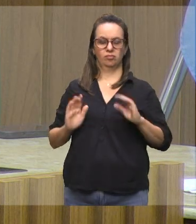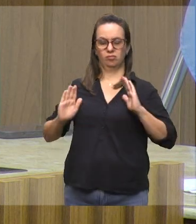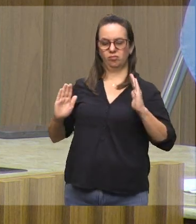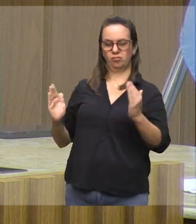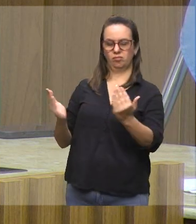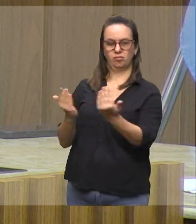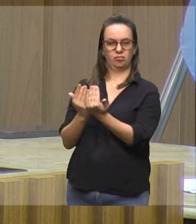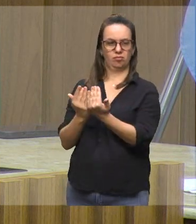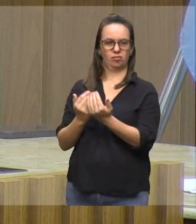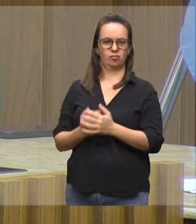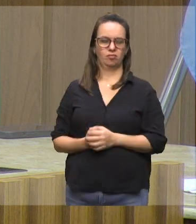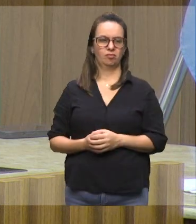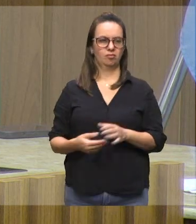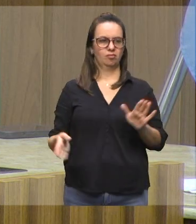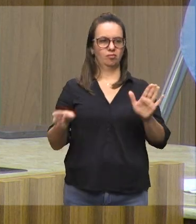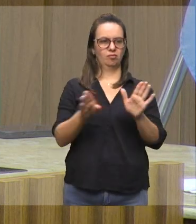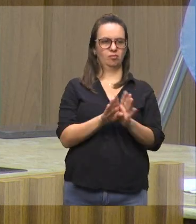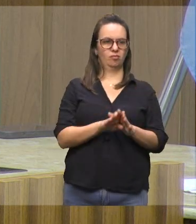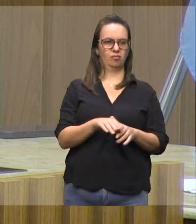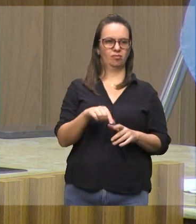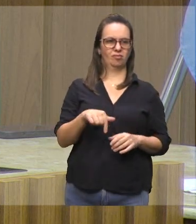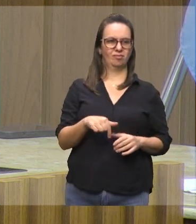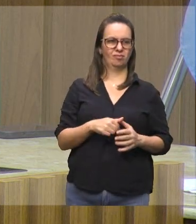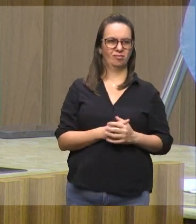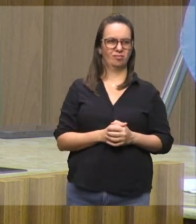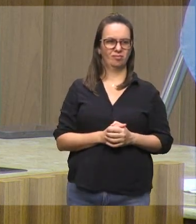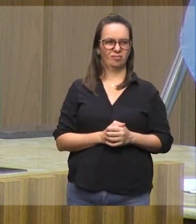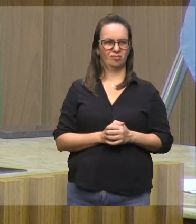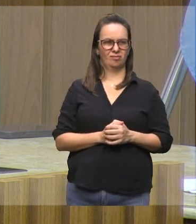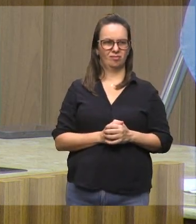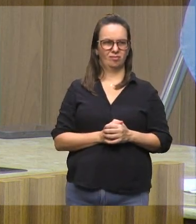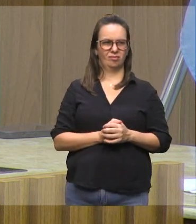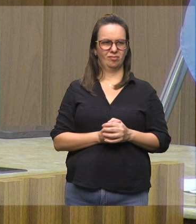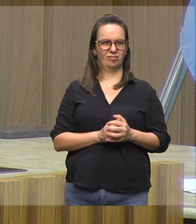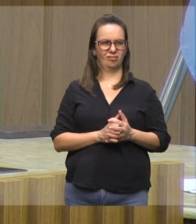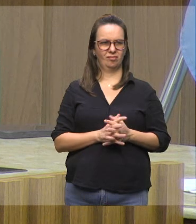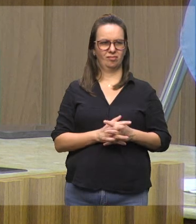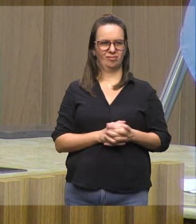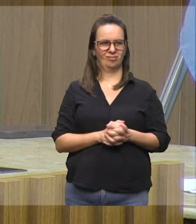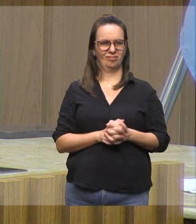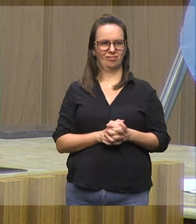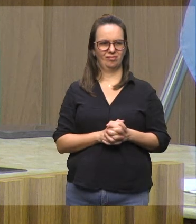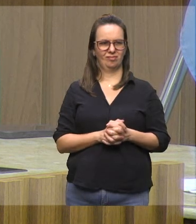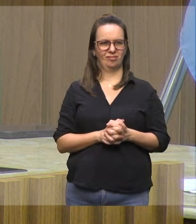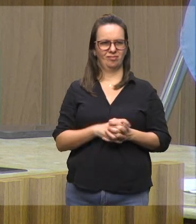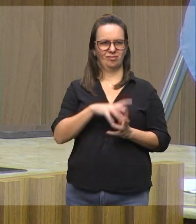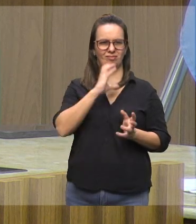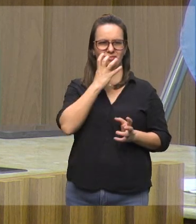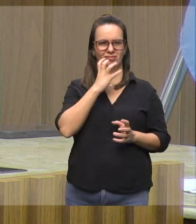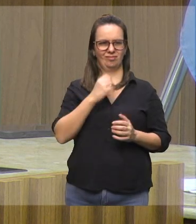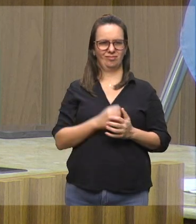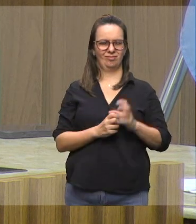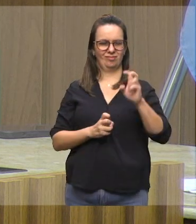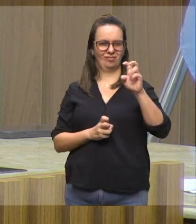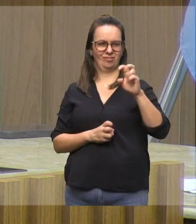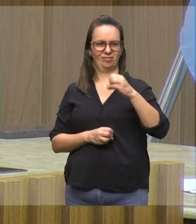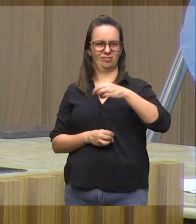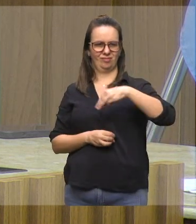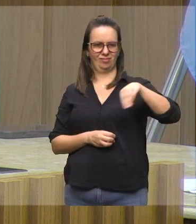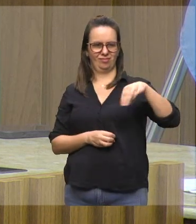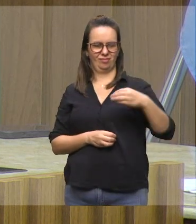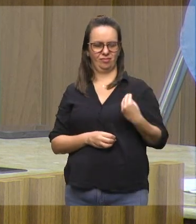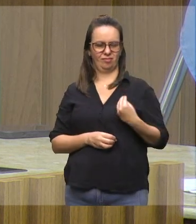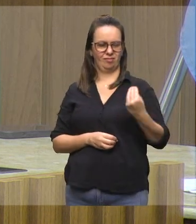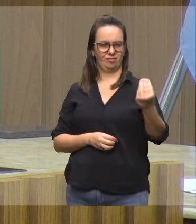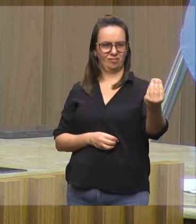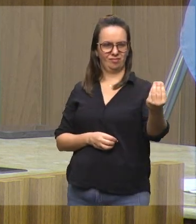E traz também nesse projeto, para finalizar... Senhor presidente, eu ia ceder 5 minutos, o vereador